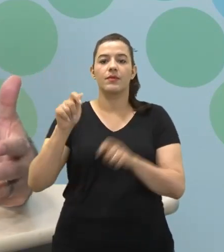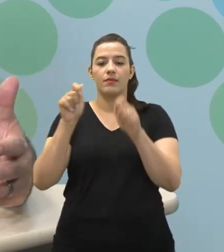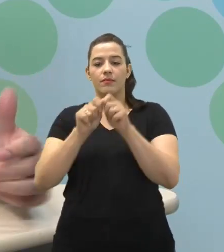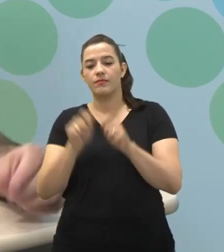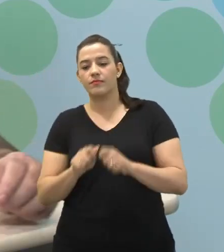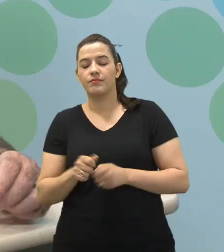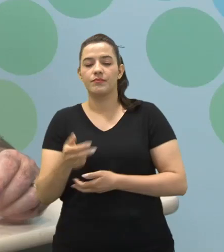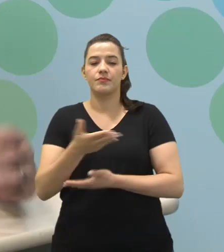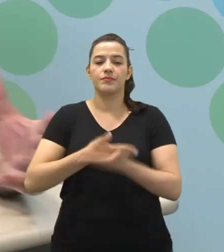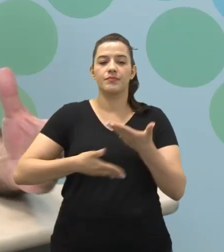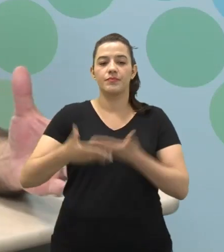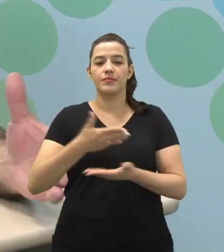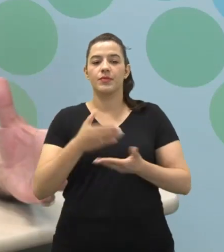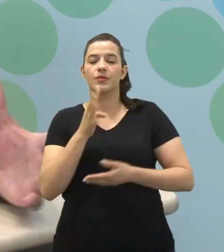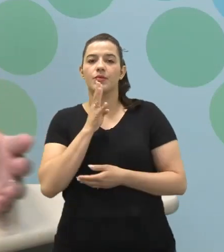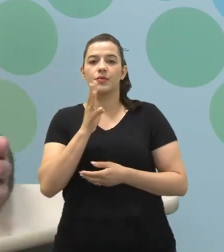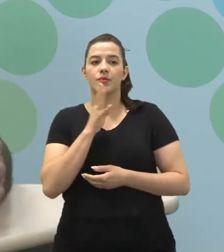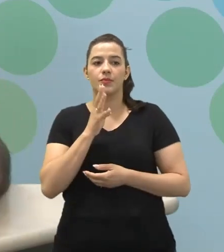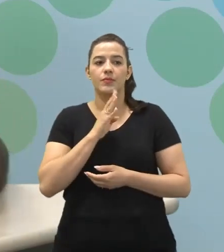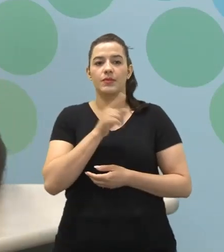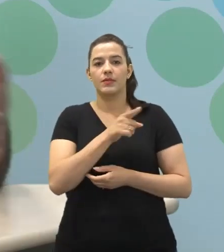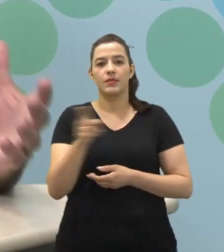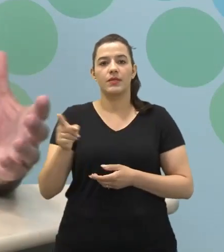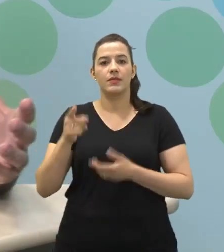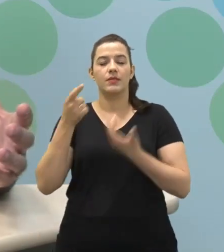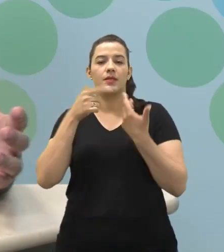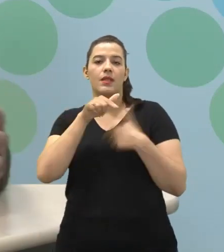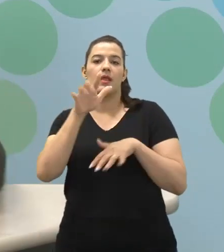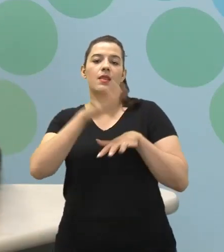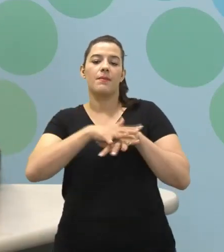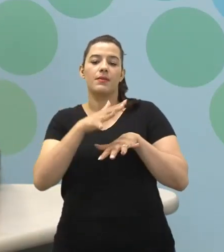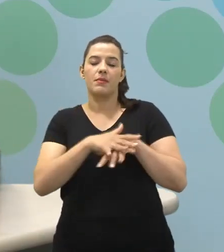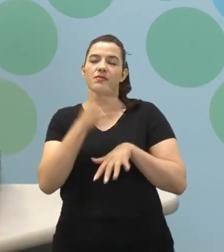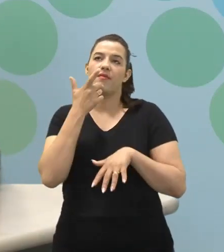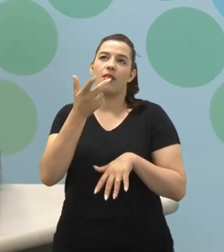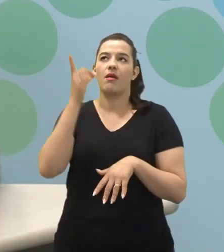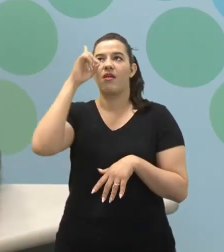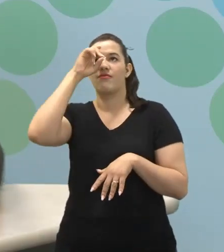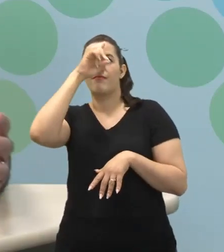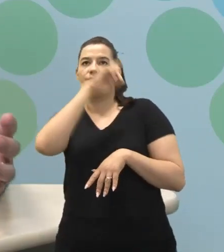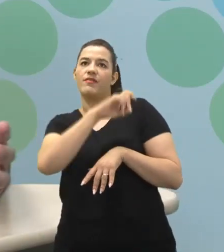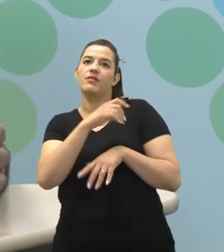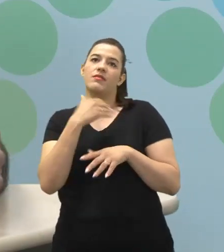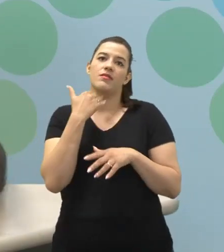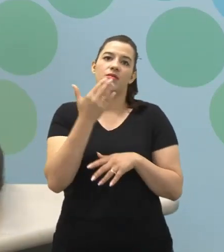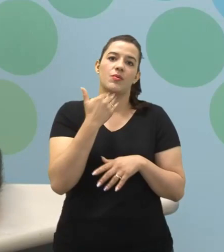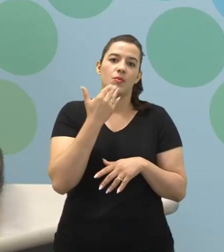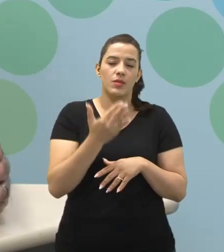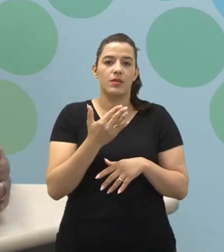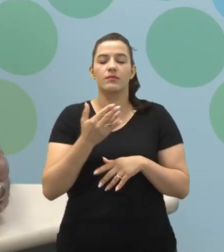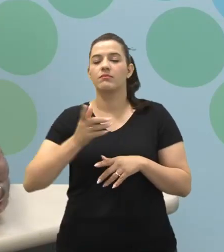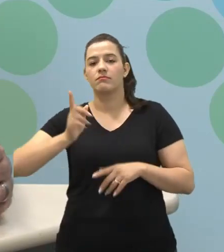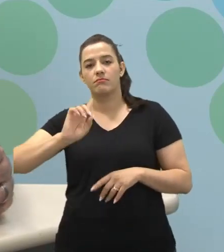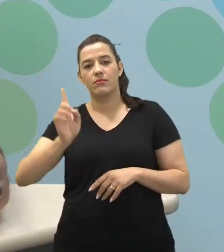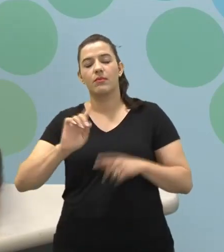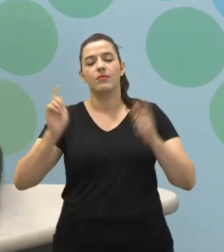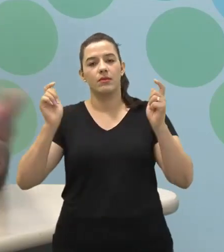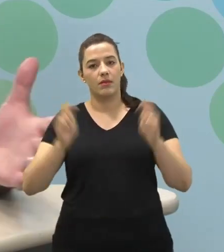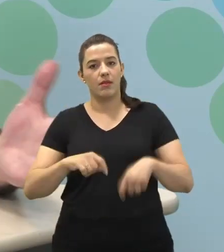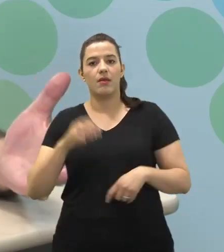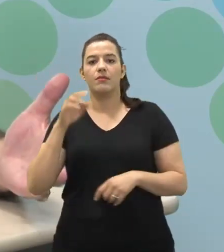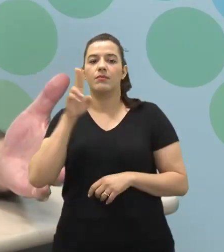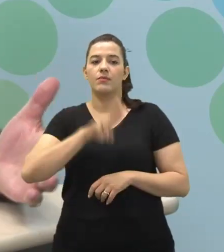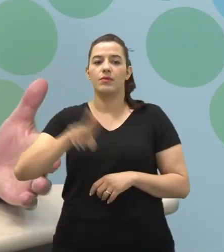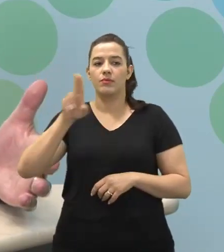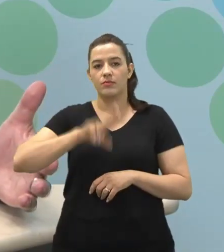retomada do seu conhecimento desfaz o pensamento da Matemática difícil e que não ter a utilização do objeto de